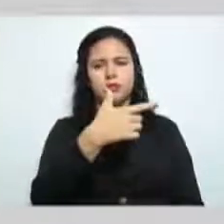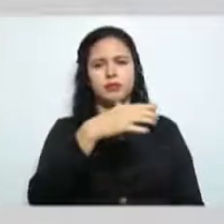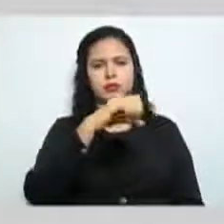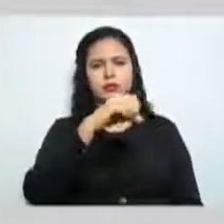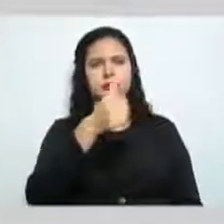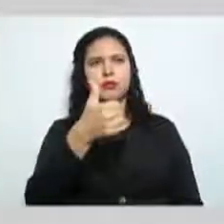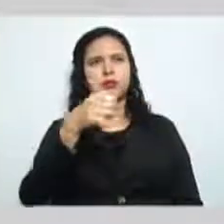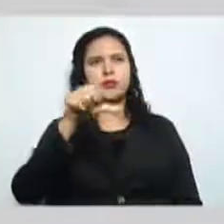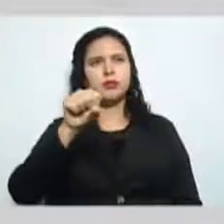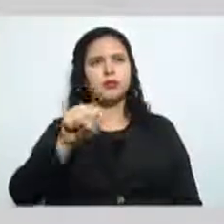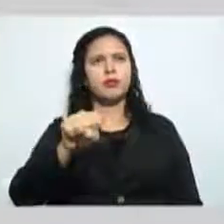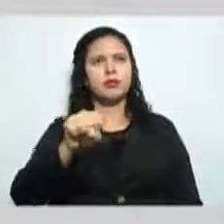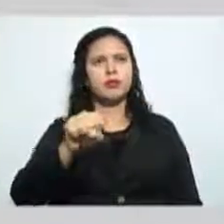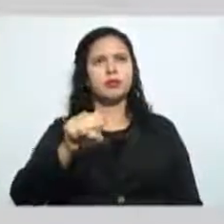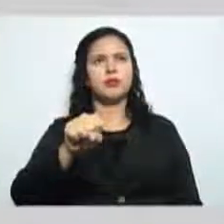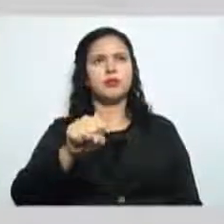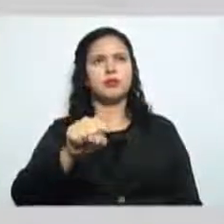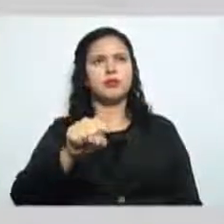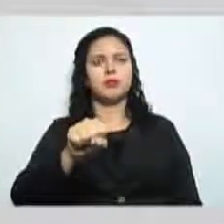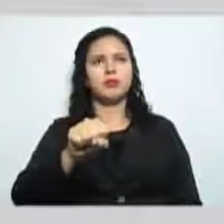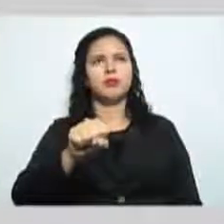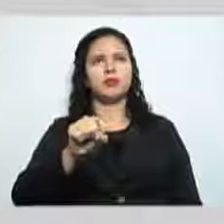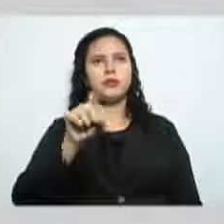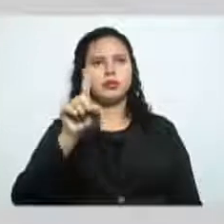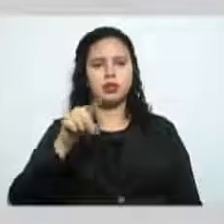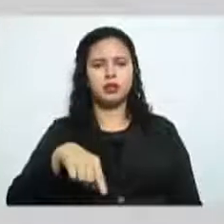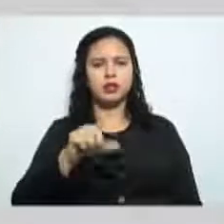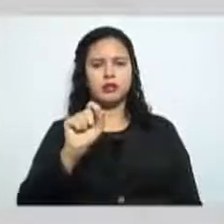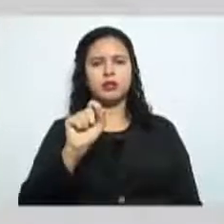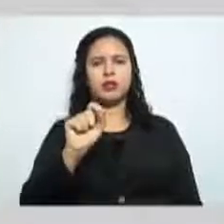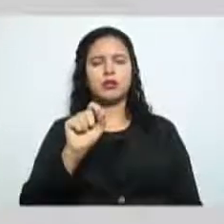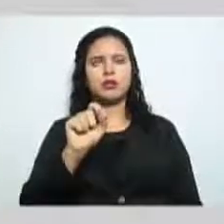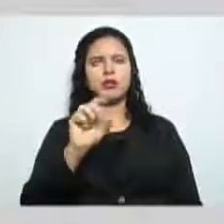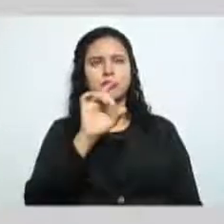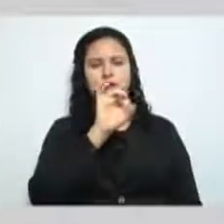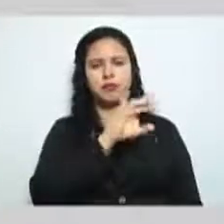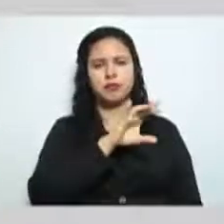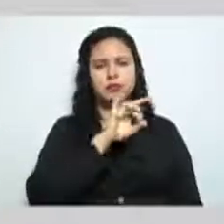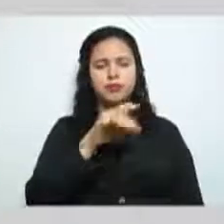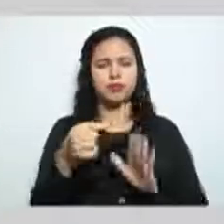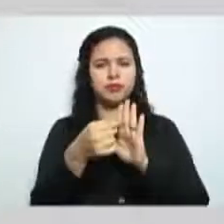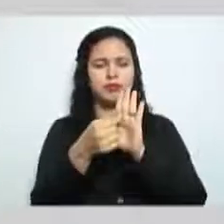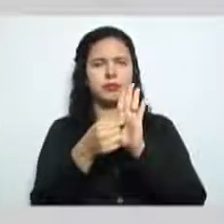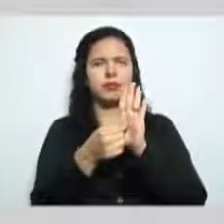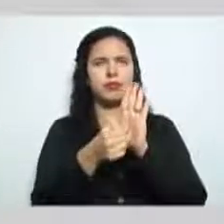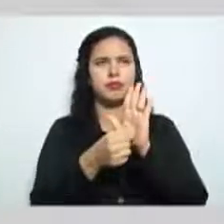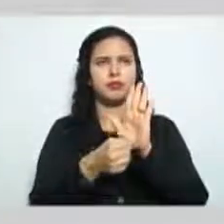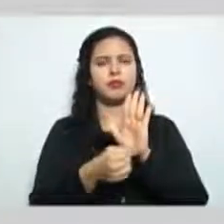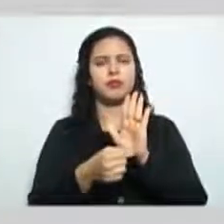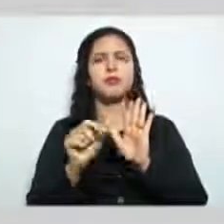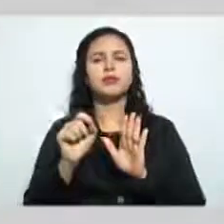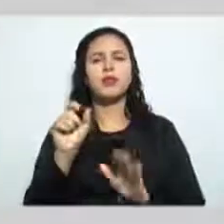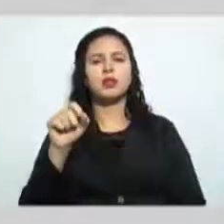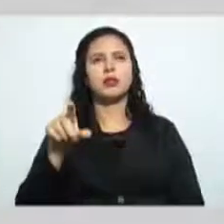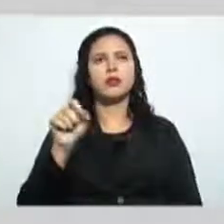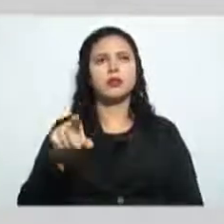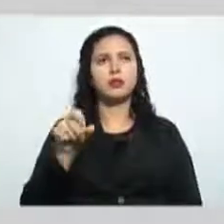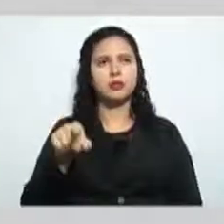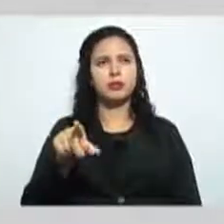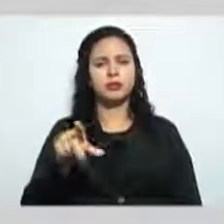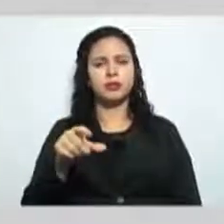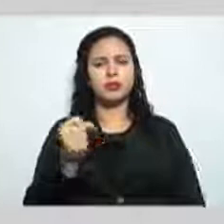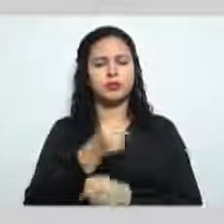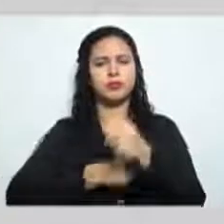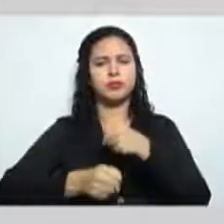ano de 2018 é esse dado aqui do última bolotinha. Cada bolinha dessa está mostrando a relação do ano e